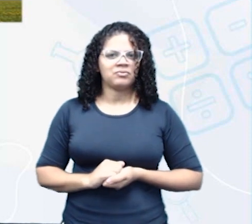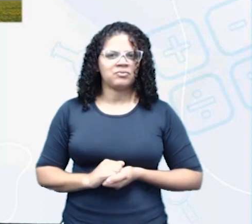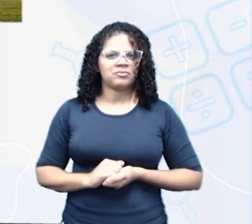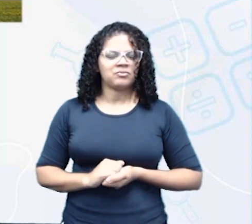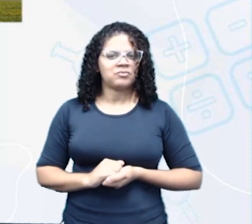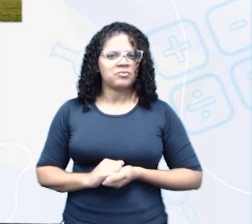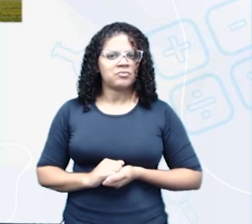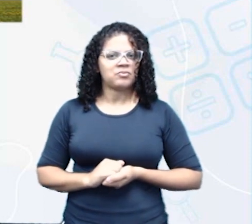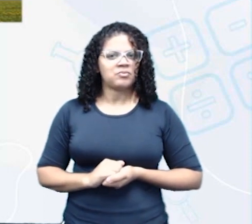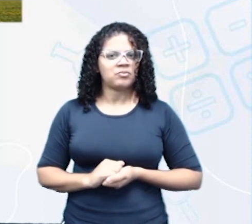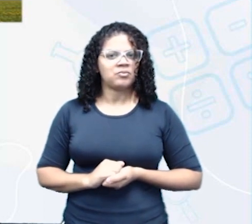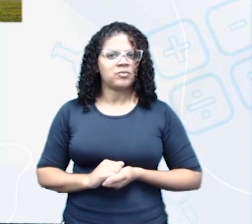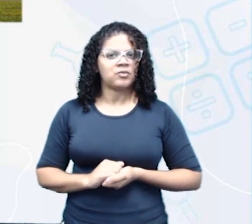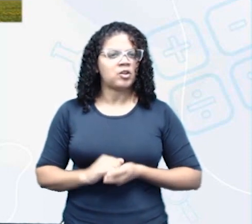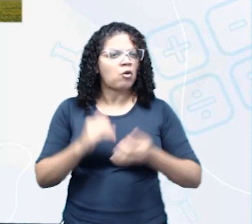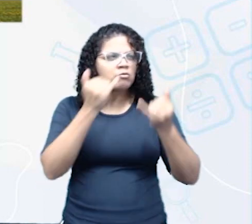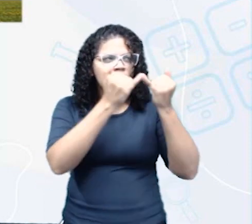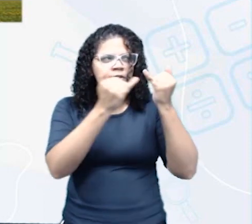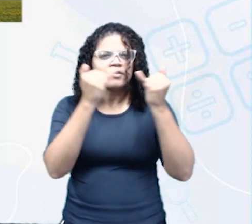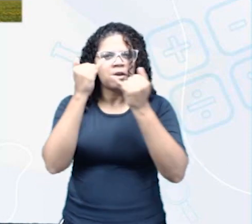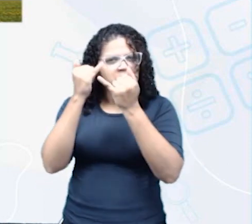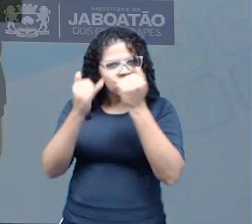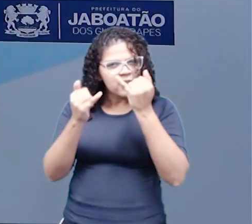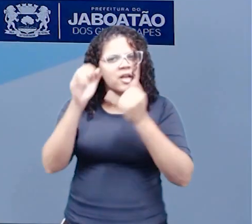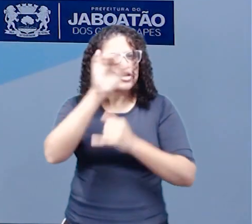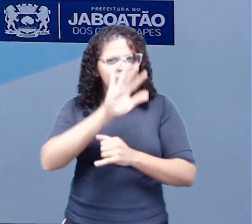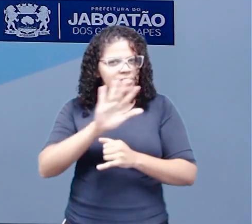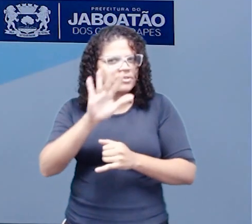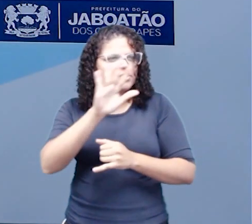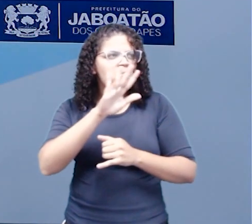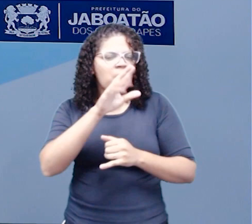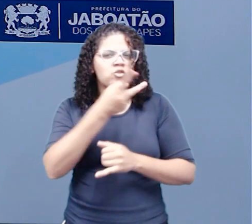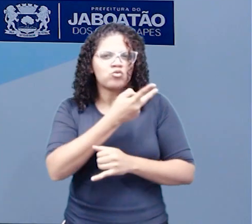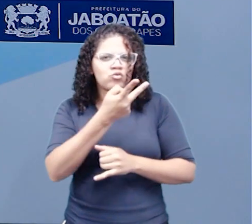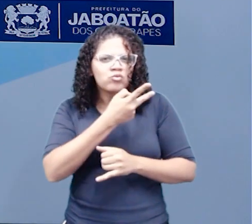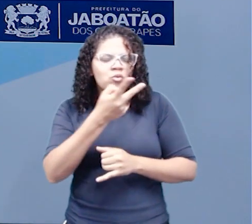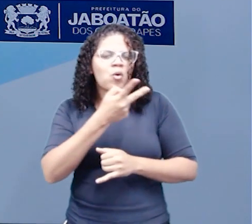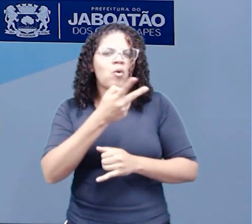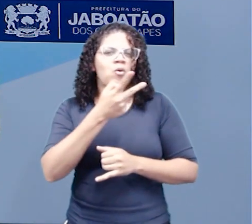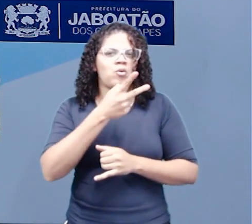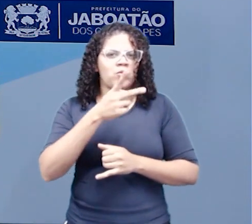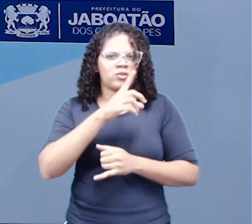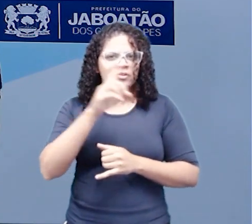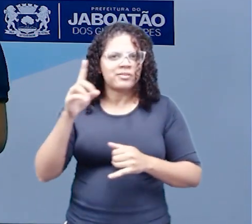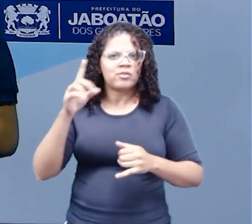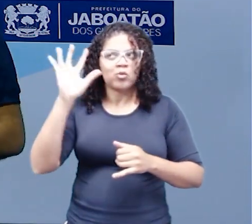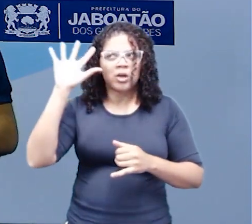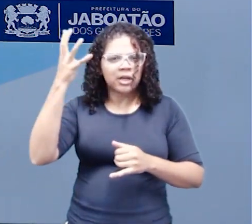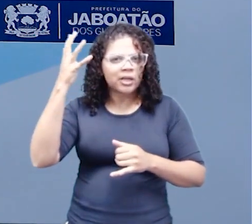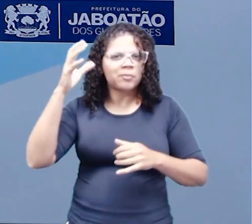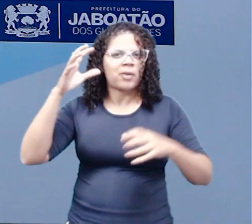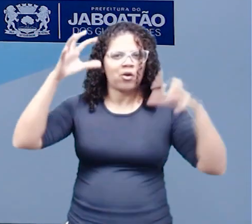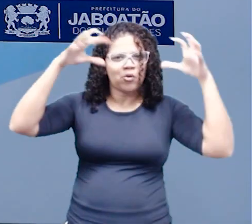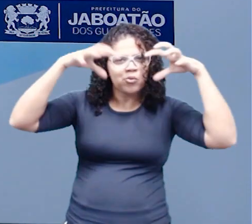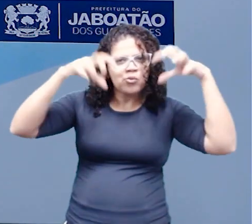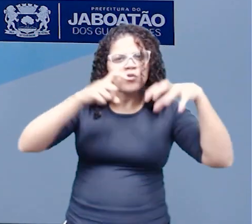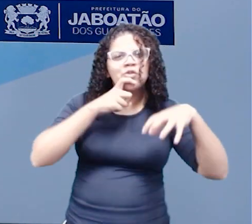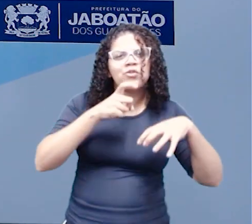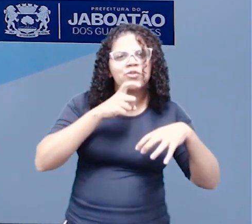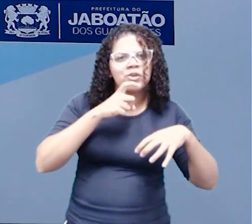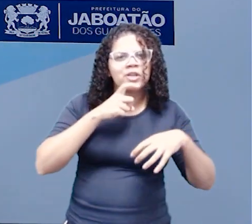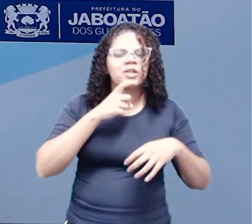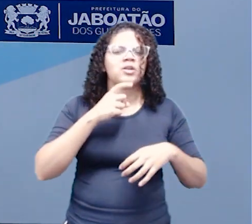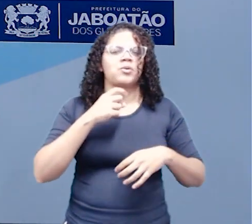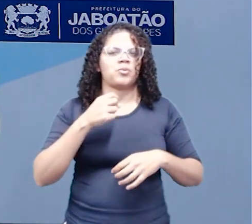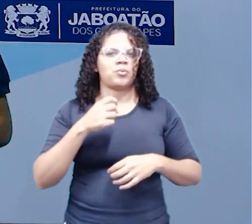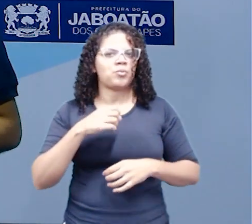são coisas que têm a ver. Os dois acontecem em dias frios. Mas a primeira imagem